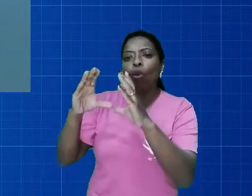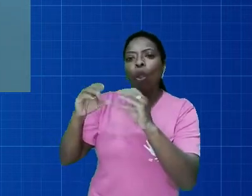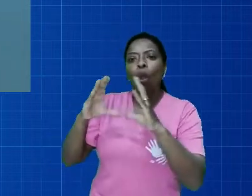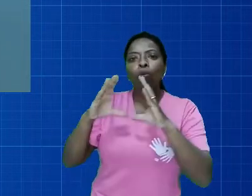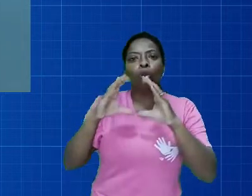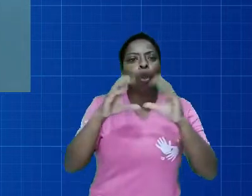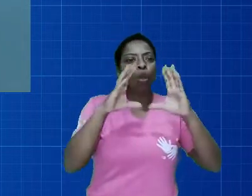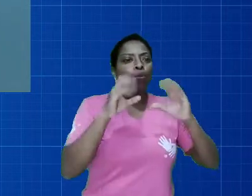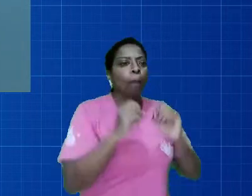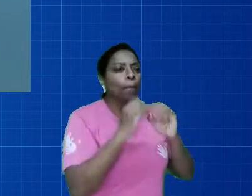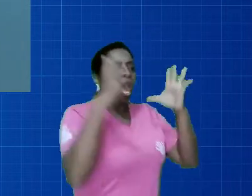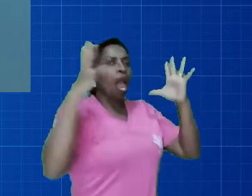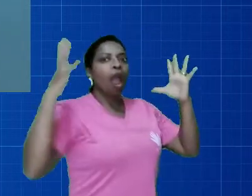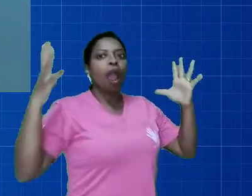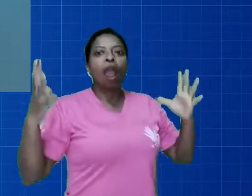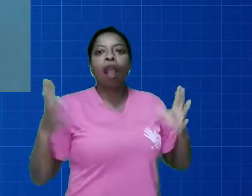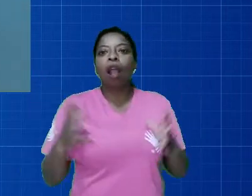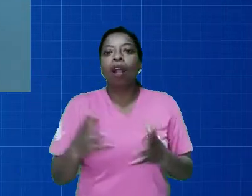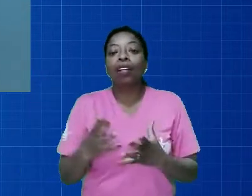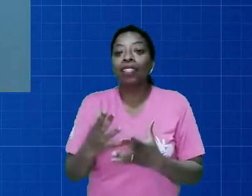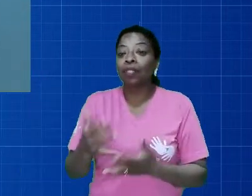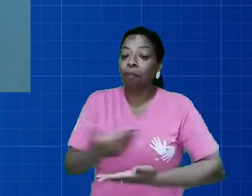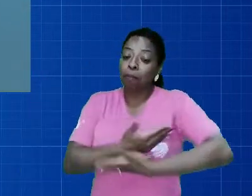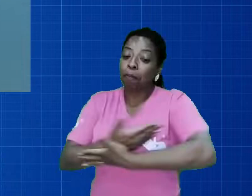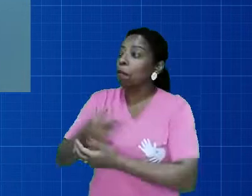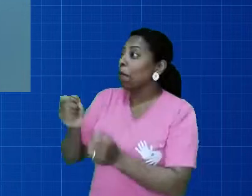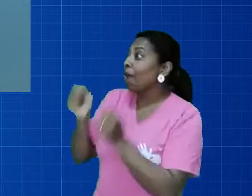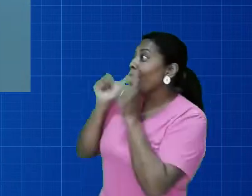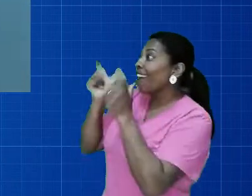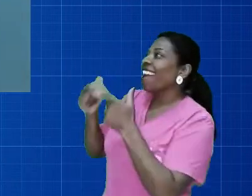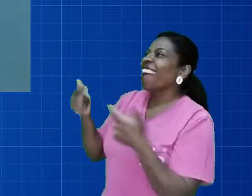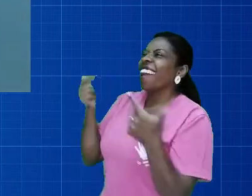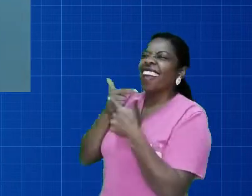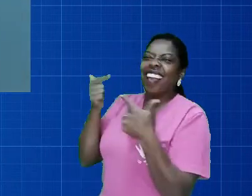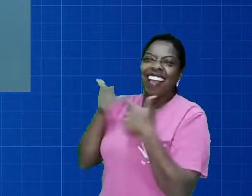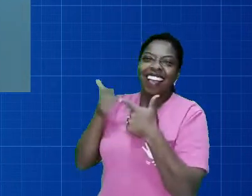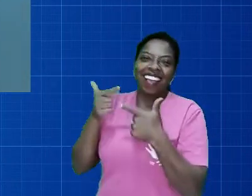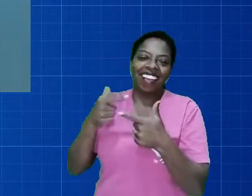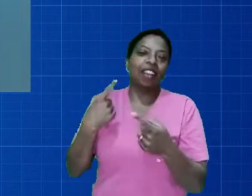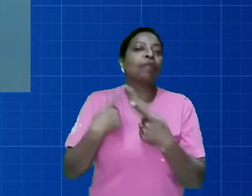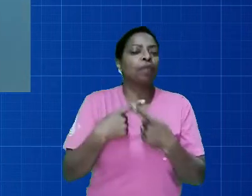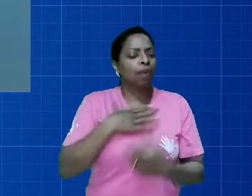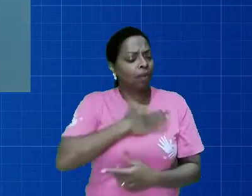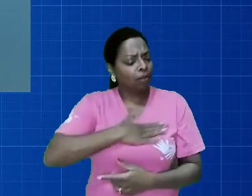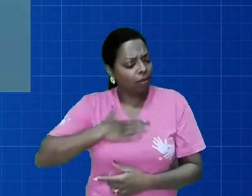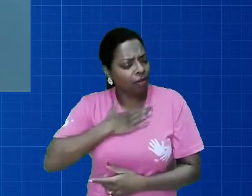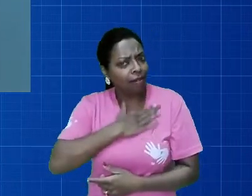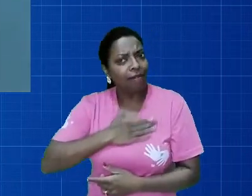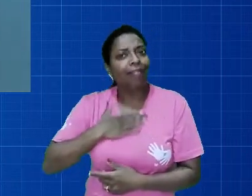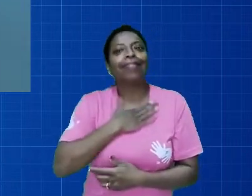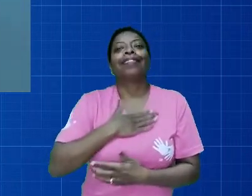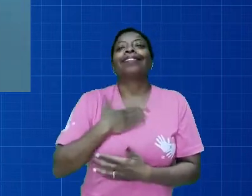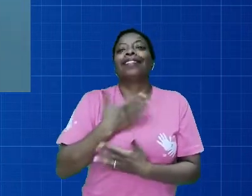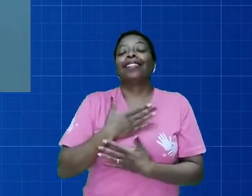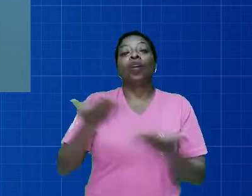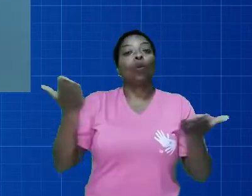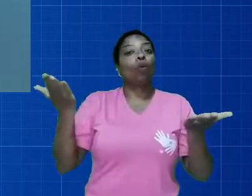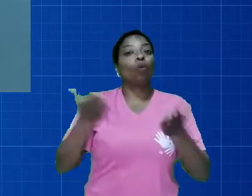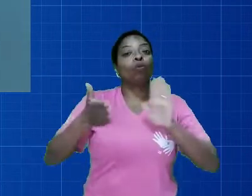estourou. E os bebês se divertem muito fazendo isso. Então hoje a proposta é